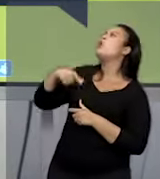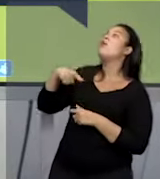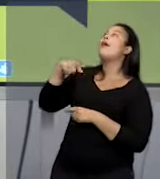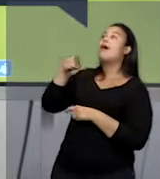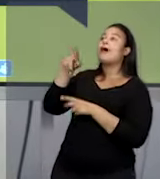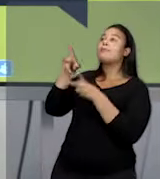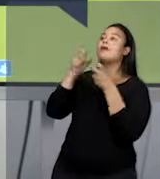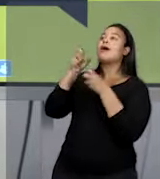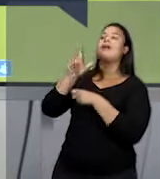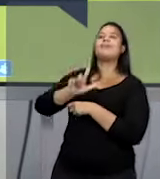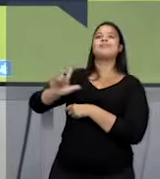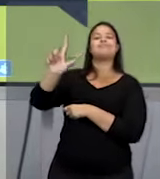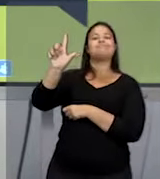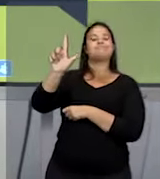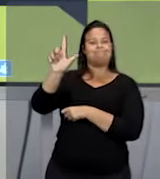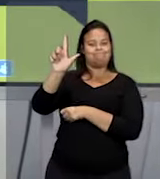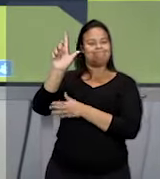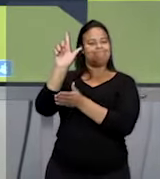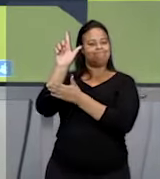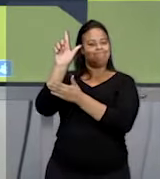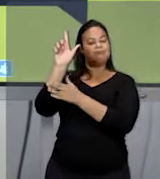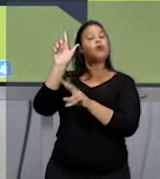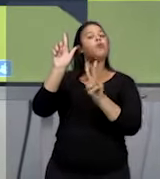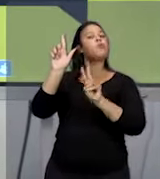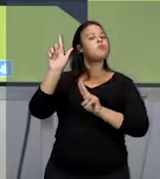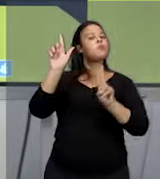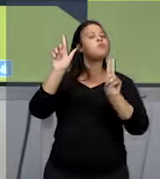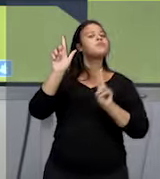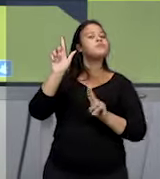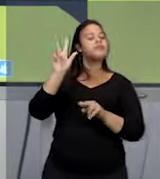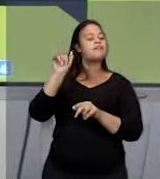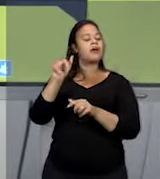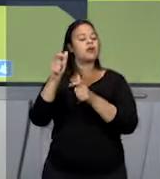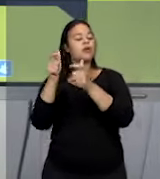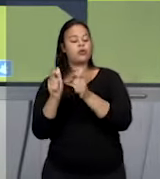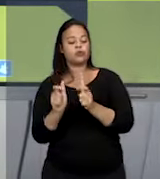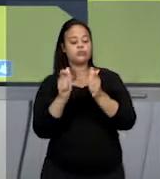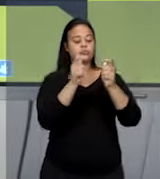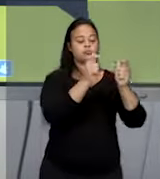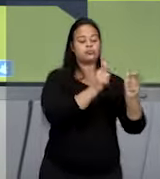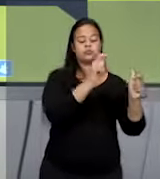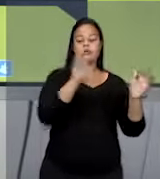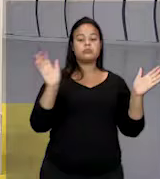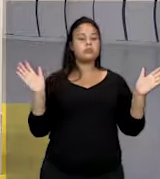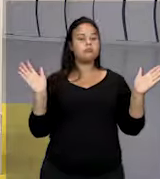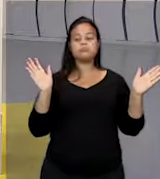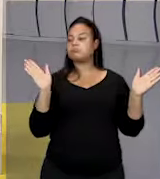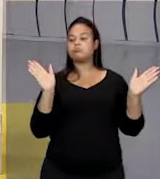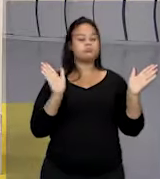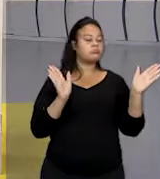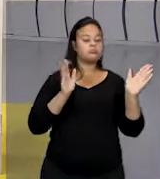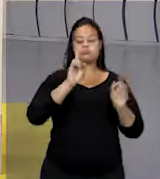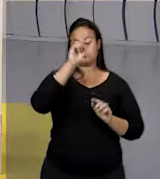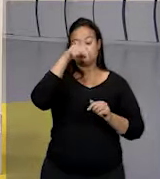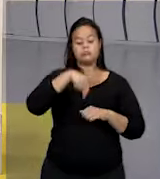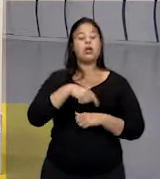nasceu e virar seu braço direito para lá para encontrar os demais pontos cardeais.